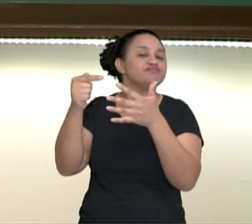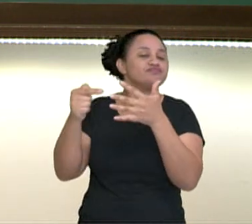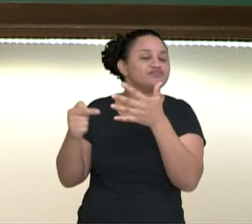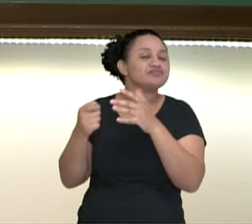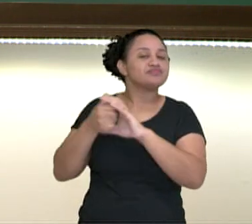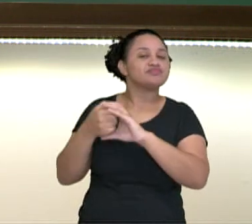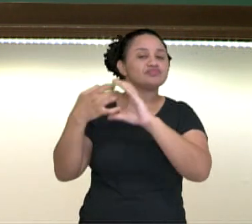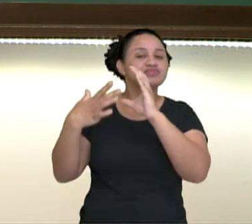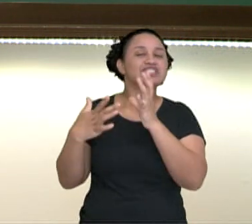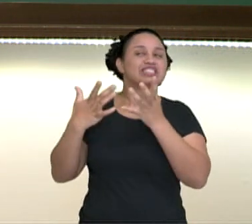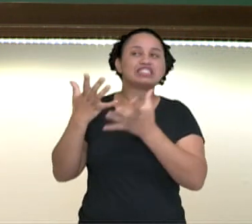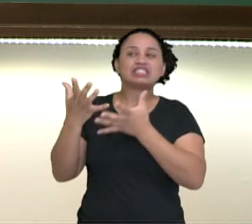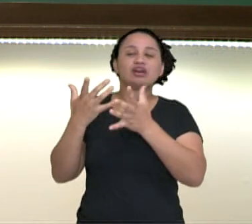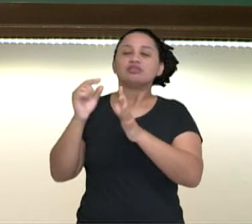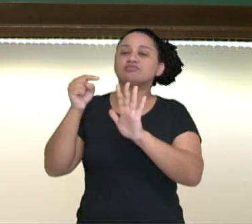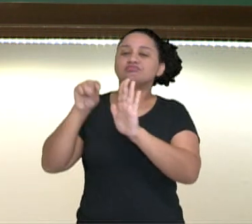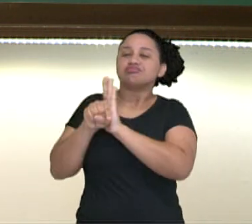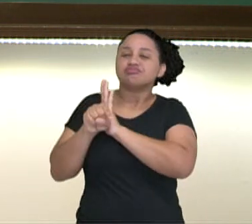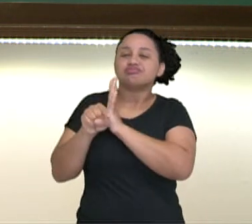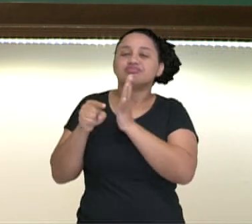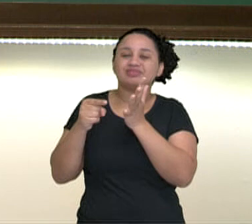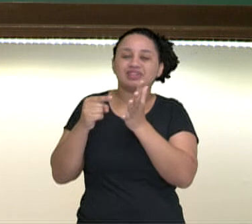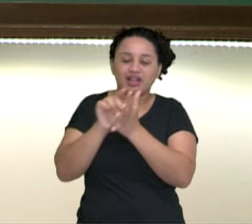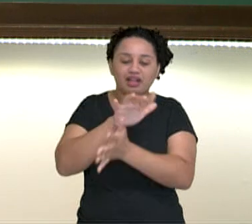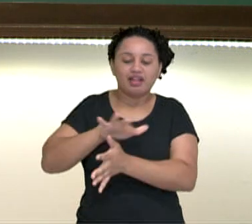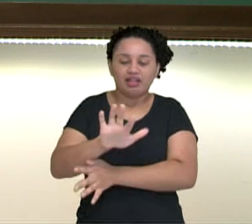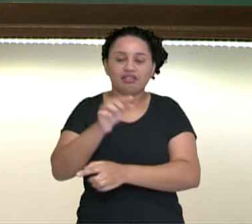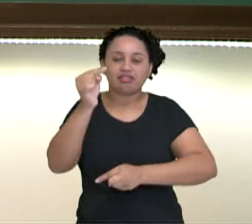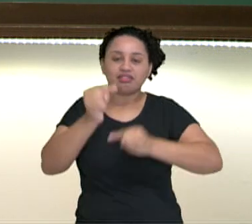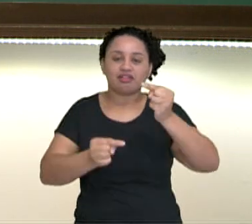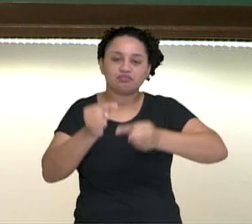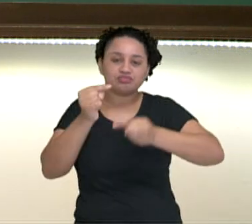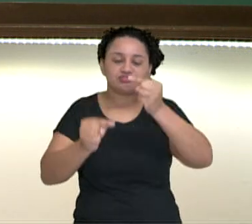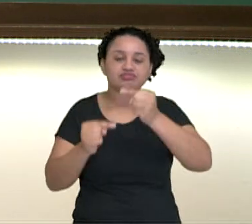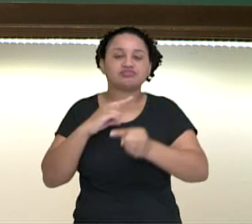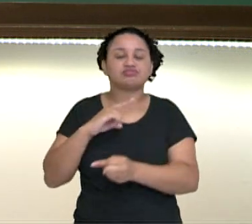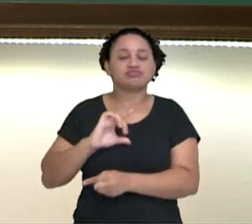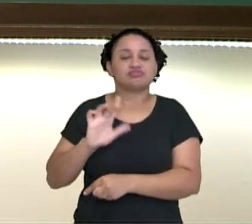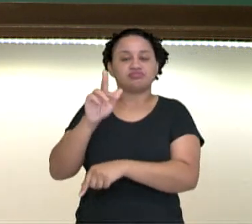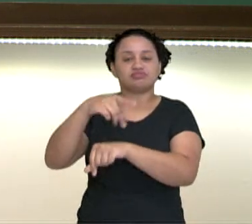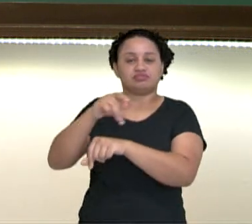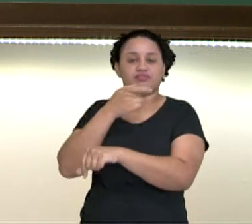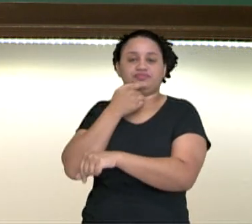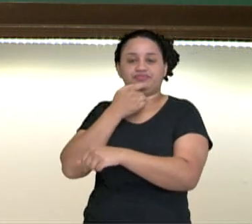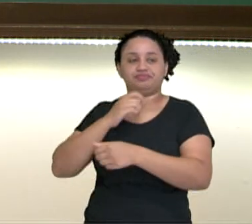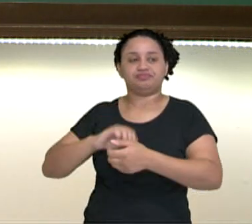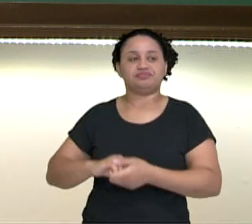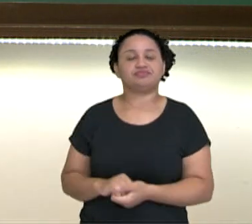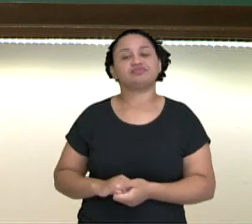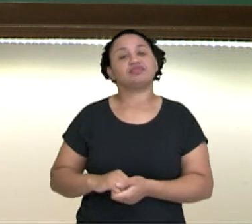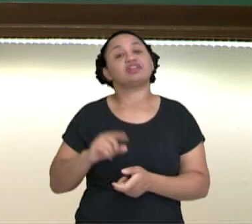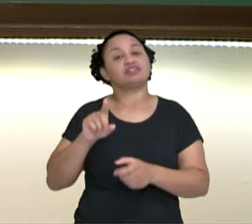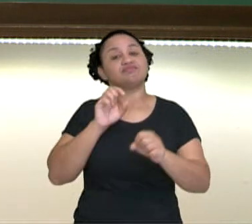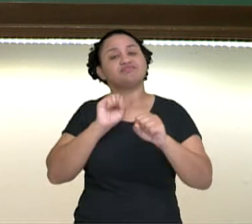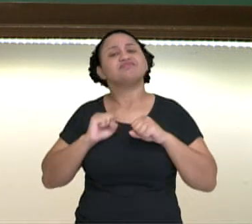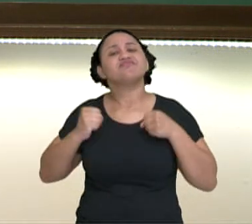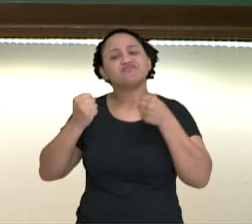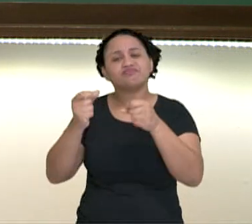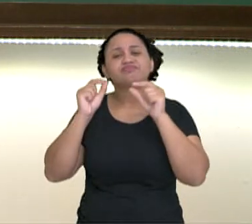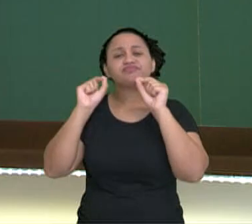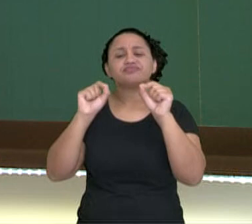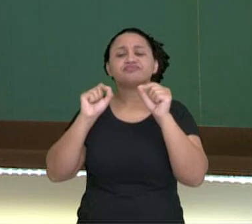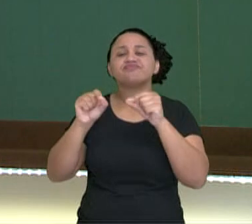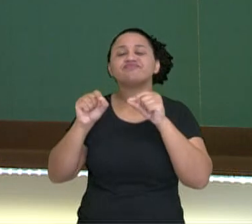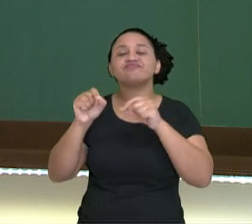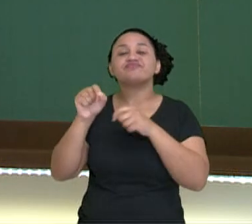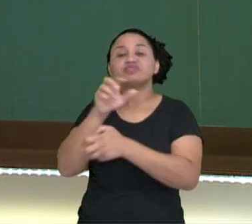mais, né, que iam mais na ferida ali da política praticada dentro da Inglaterra. E eles defendiam, então, a